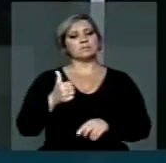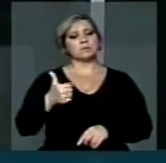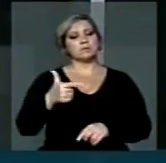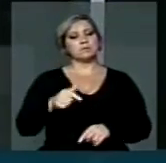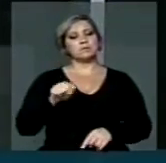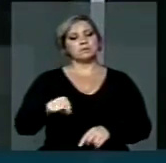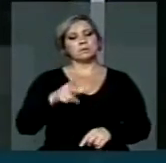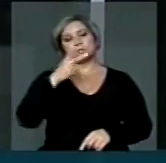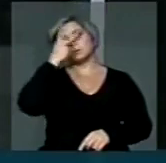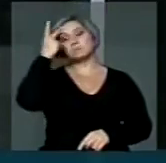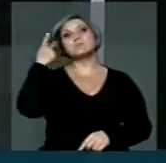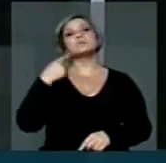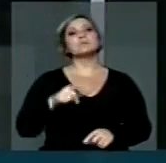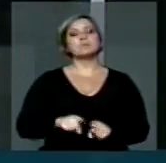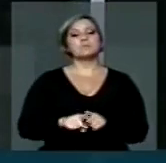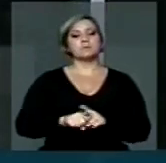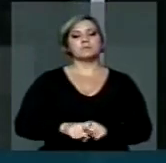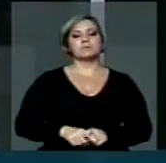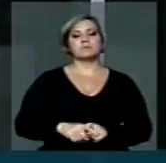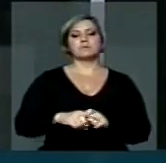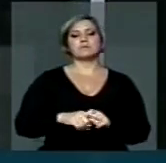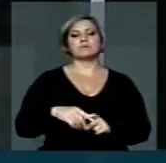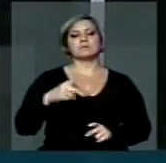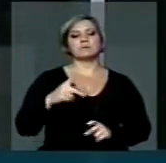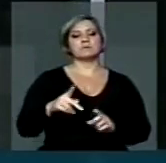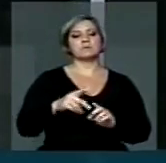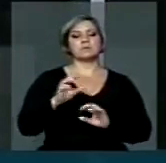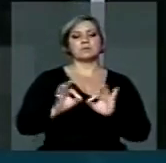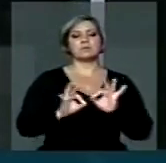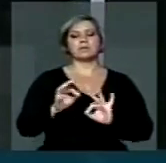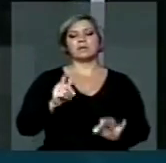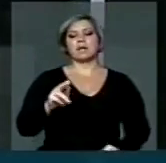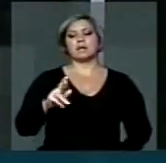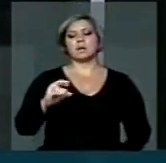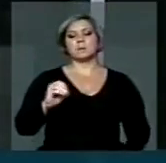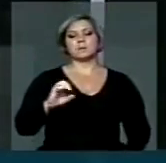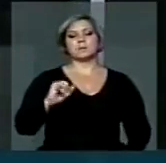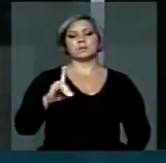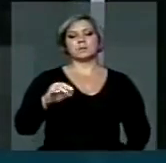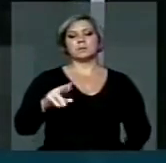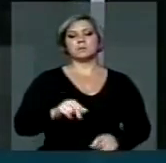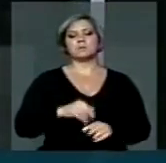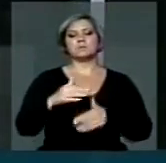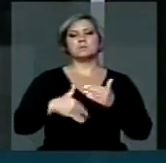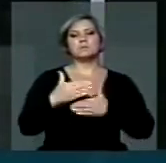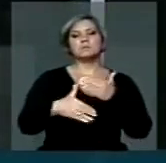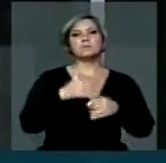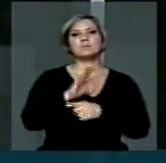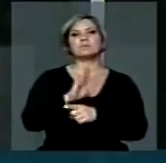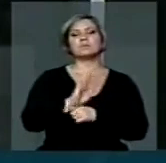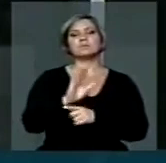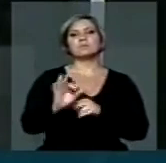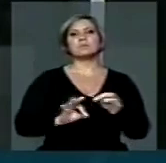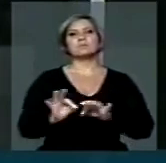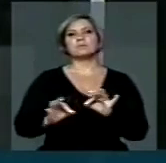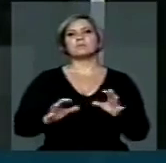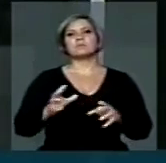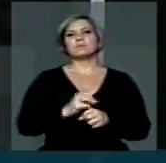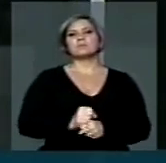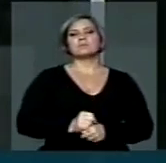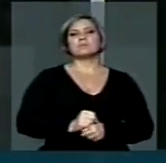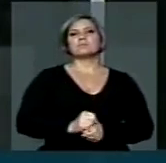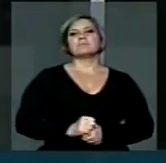2 mil agricultores. O Proagroindústria vem entregando aos agricultores familiares o total